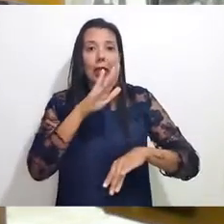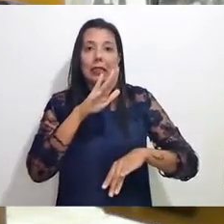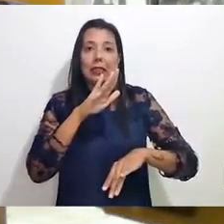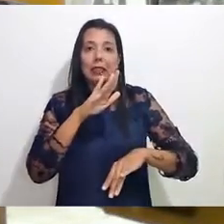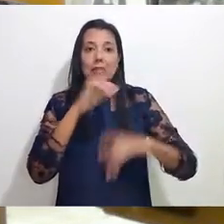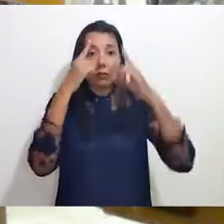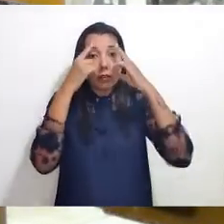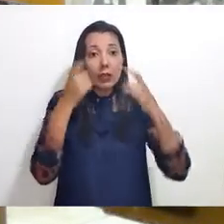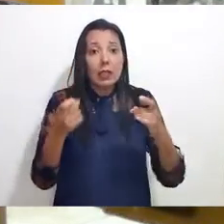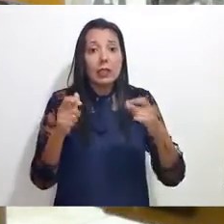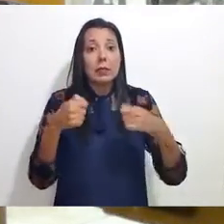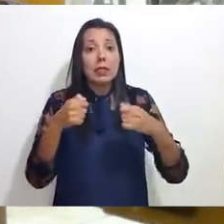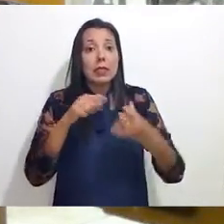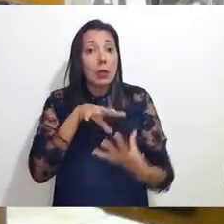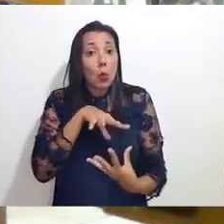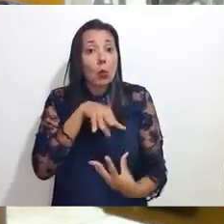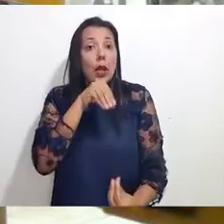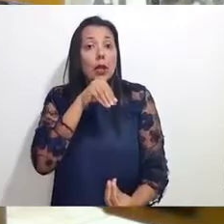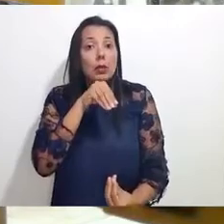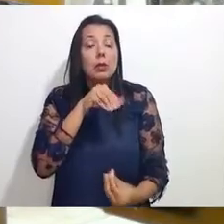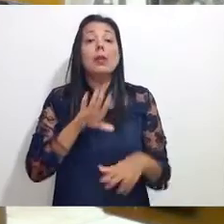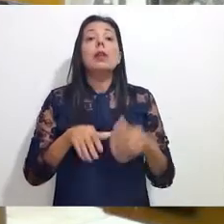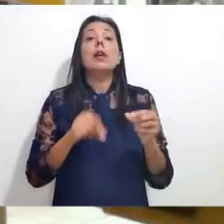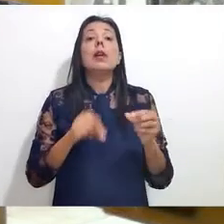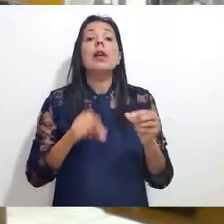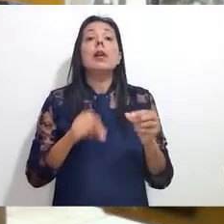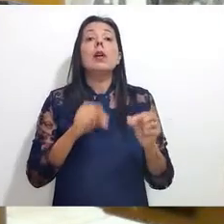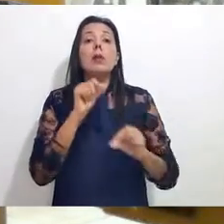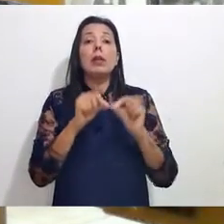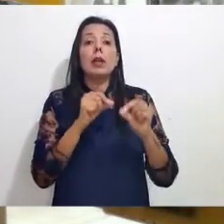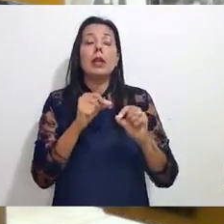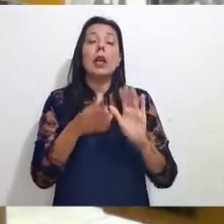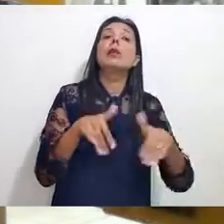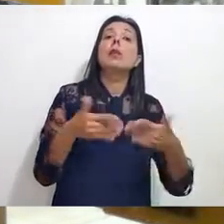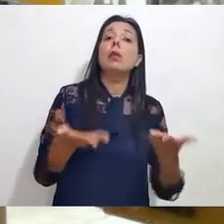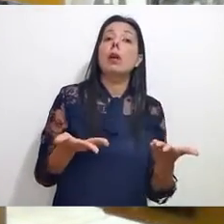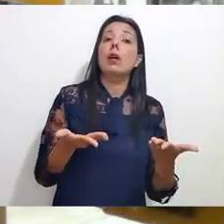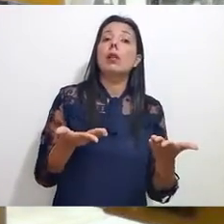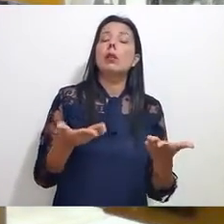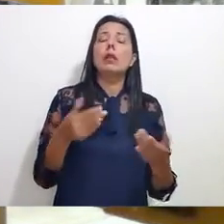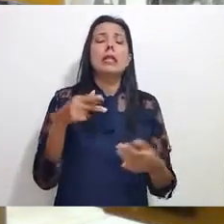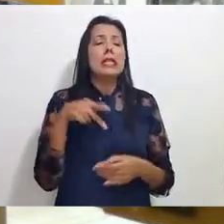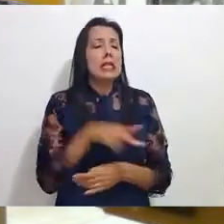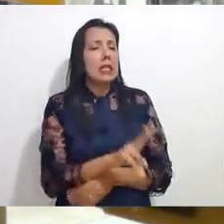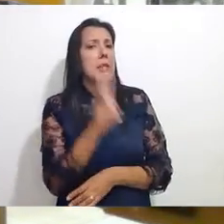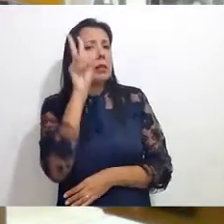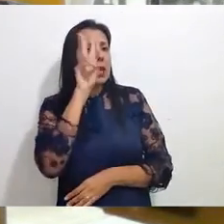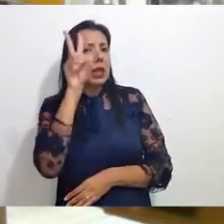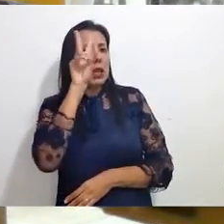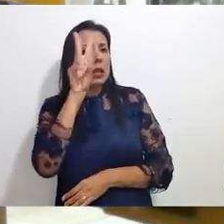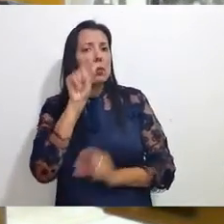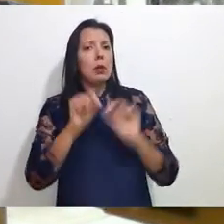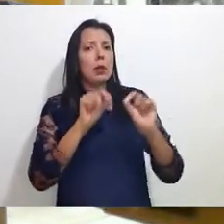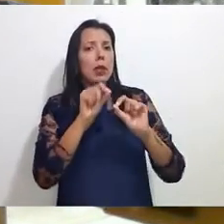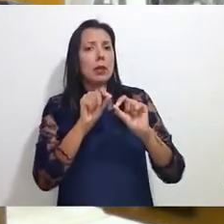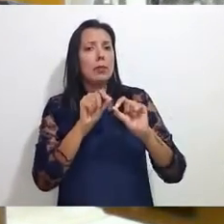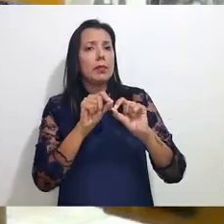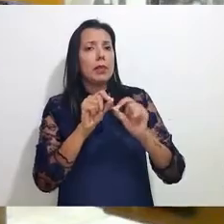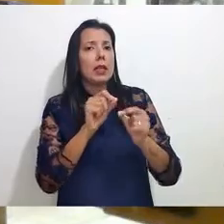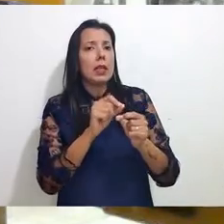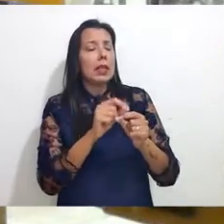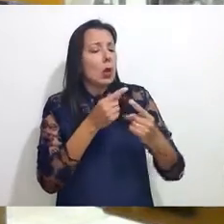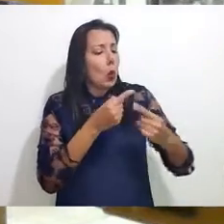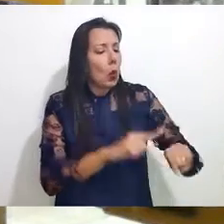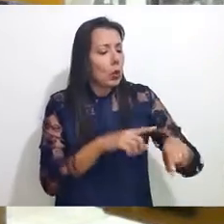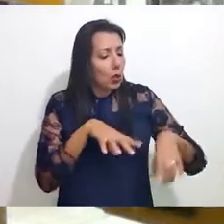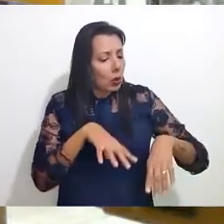curado. Então, o lema da campanha do 18 de maio, que cada vez que a gente lembra, a gente combate o abuso. E toda vez que a gente esquece,